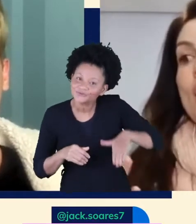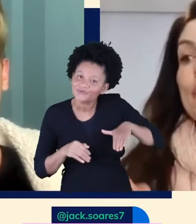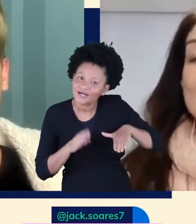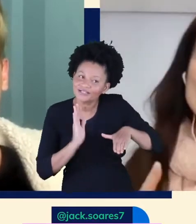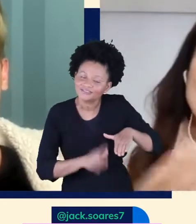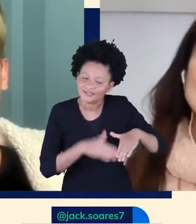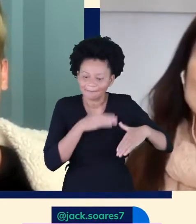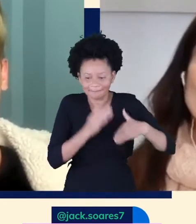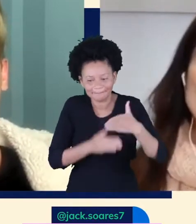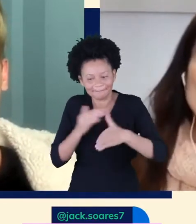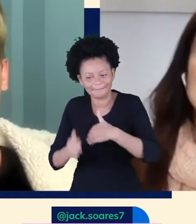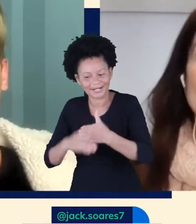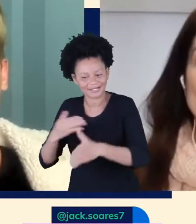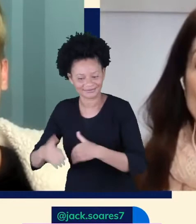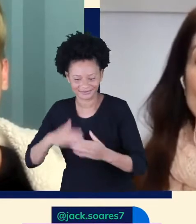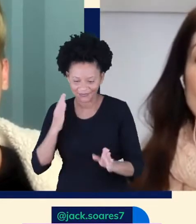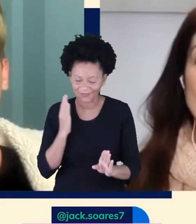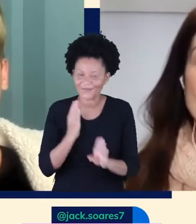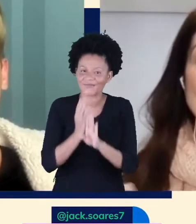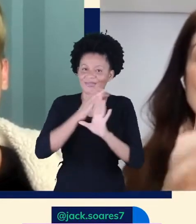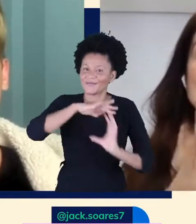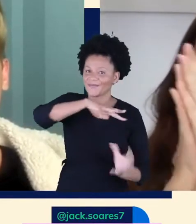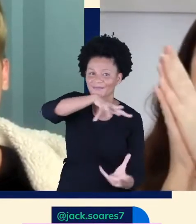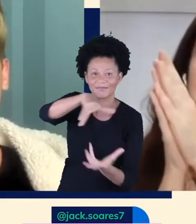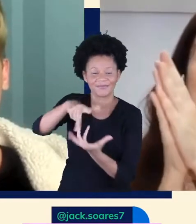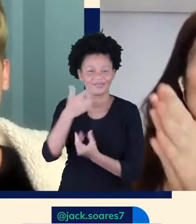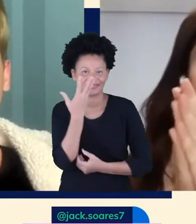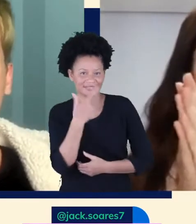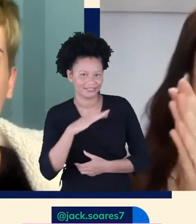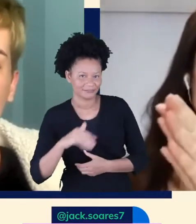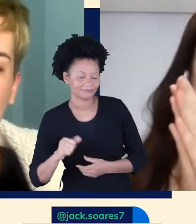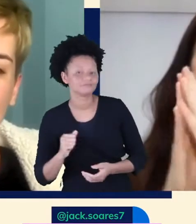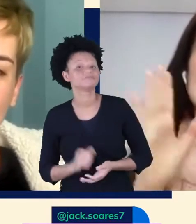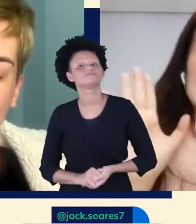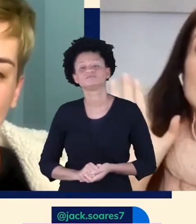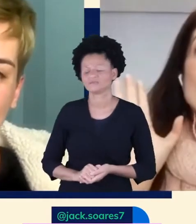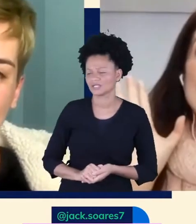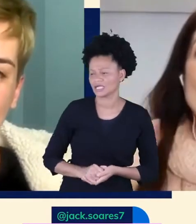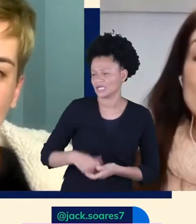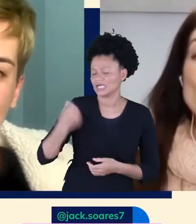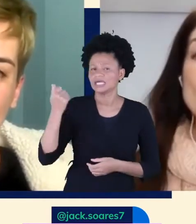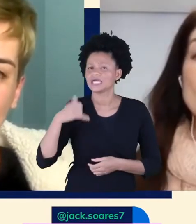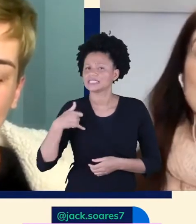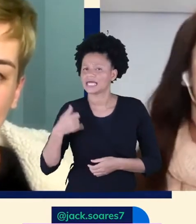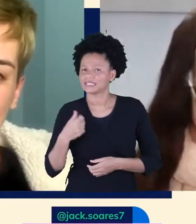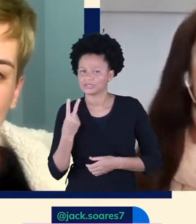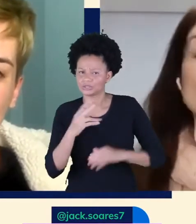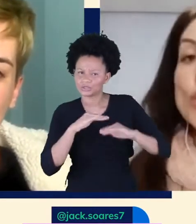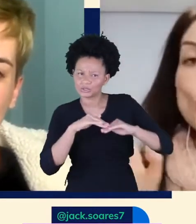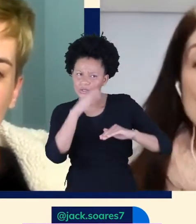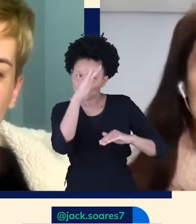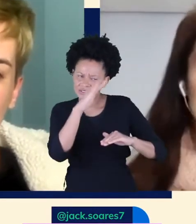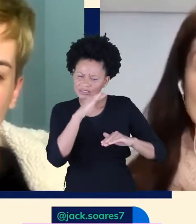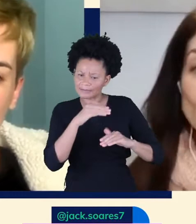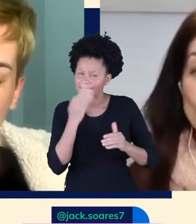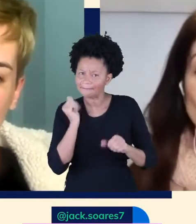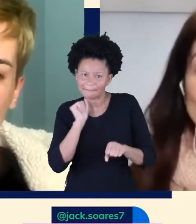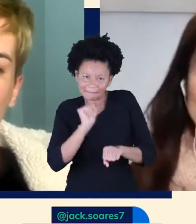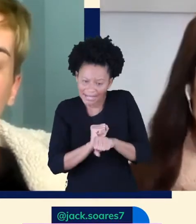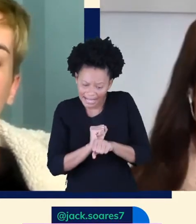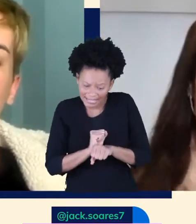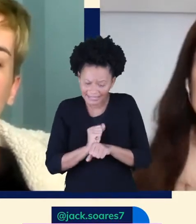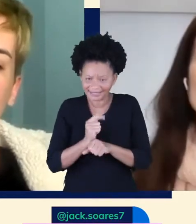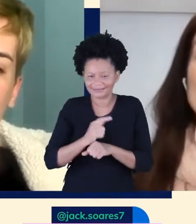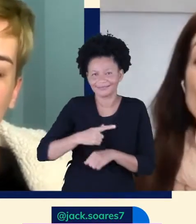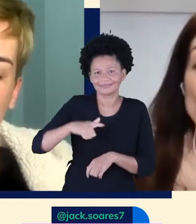isso faz parte dessa descoberta do mundo da criança. A partir dos 2 anos, Carol, a criança pega nos genitais? Continua pegando.